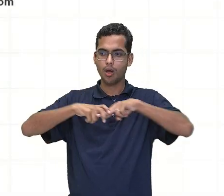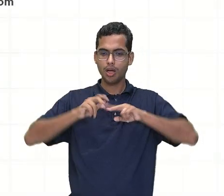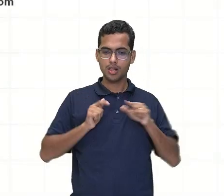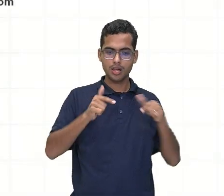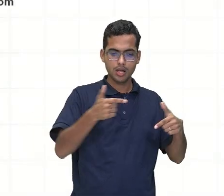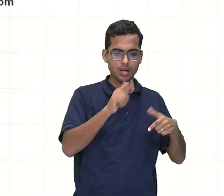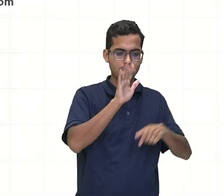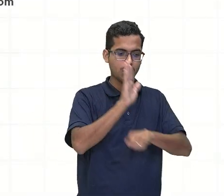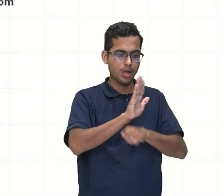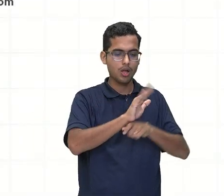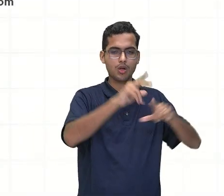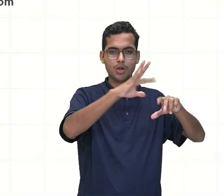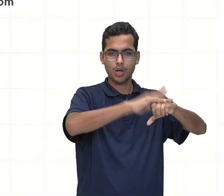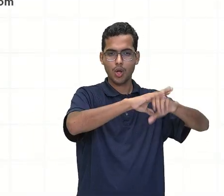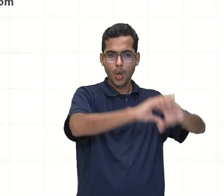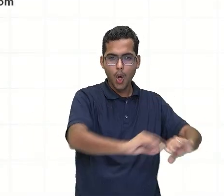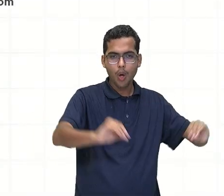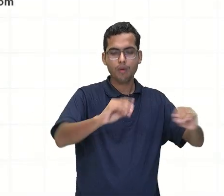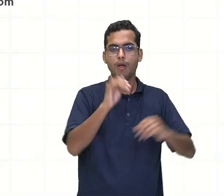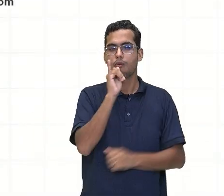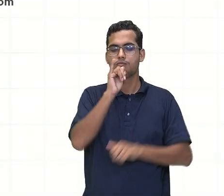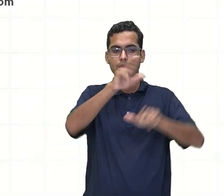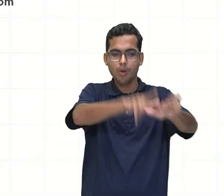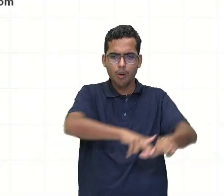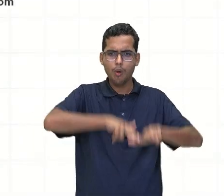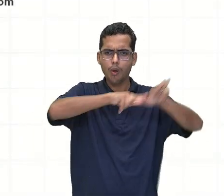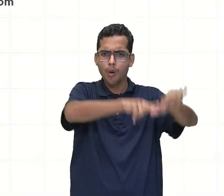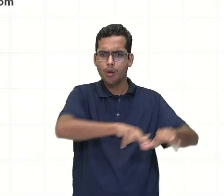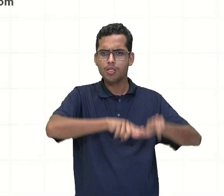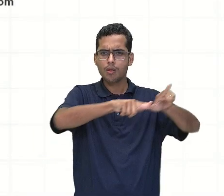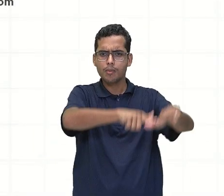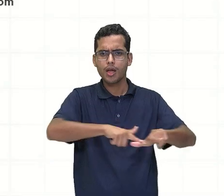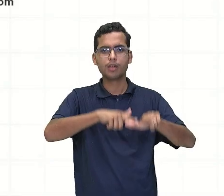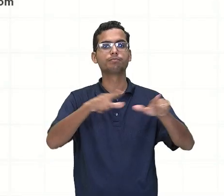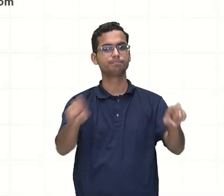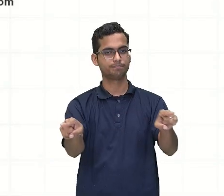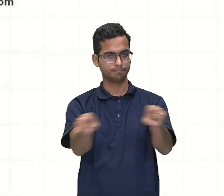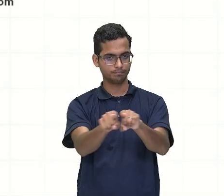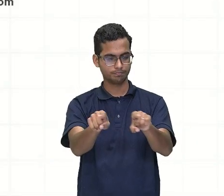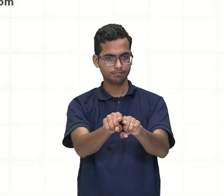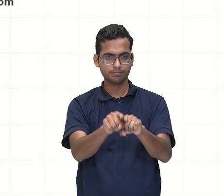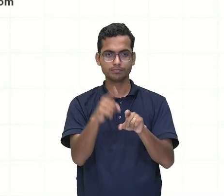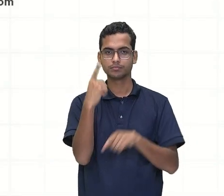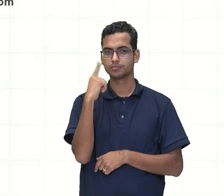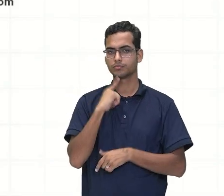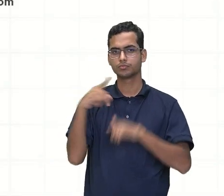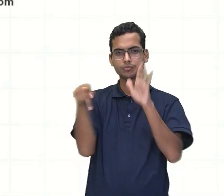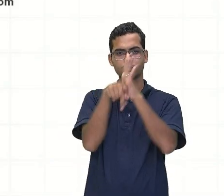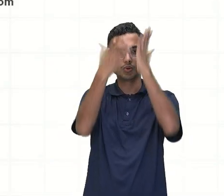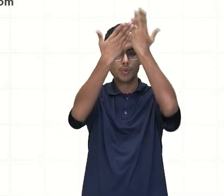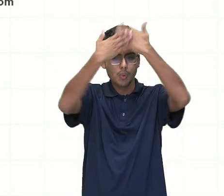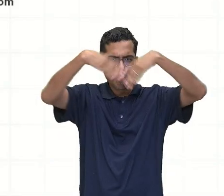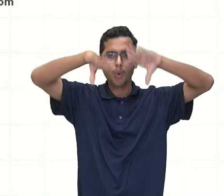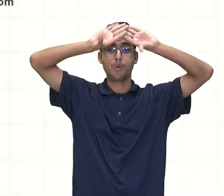os orixás. Então, nós entendemos uma coisa bem interessante aqui, né?